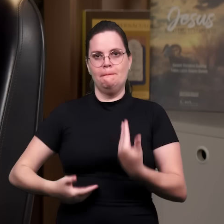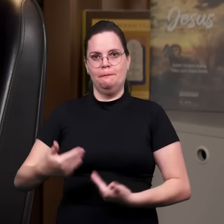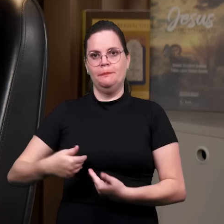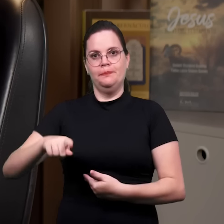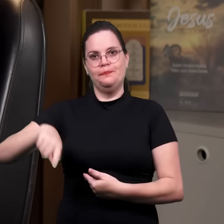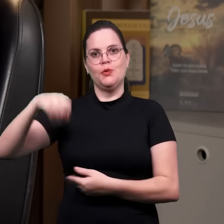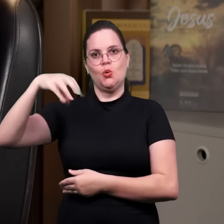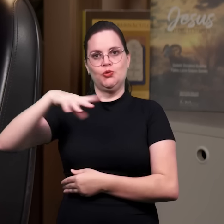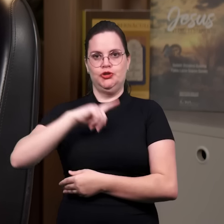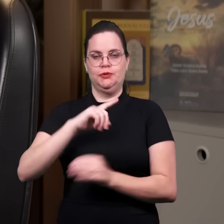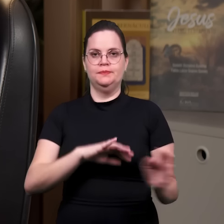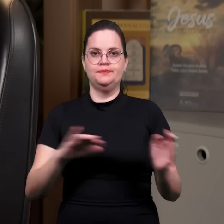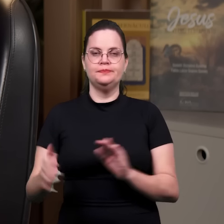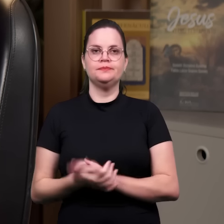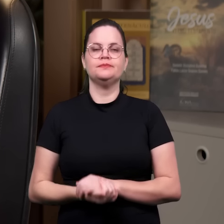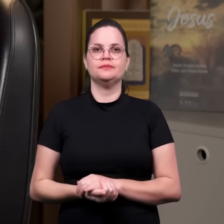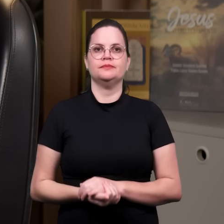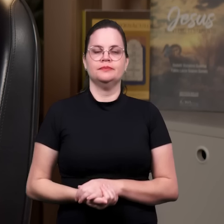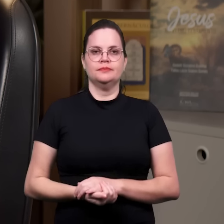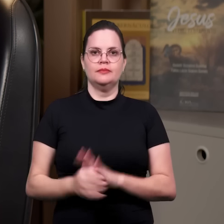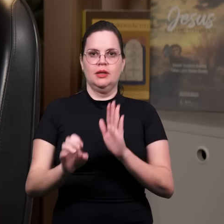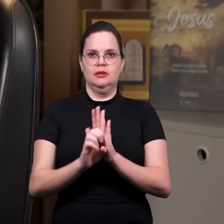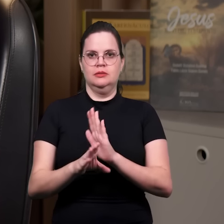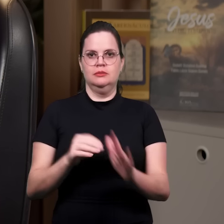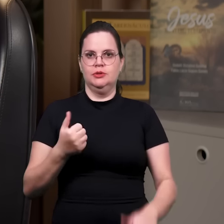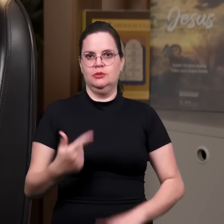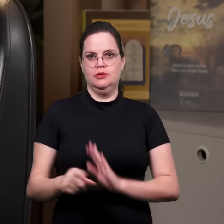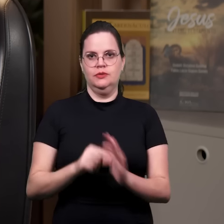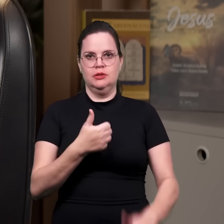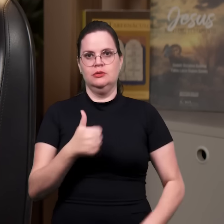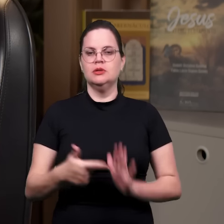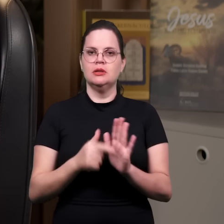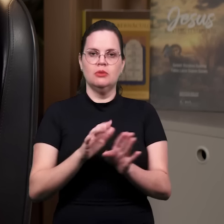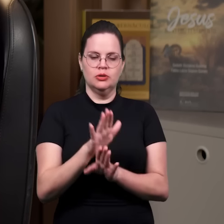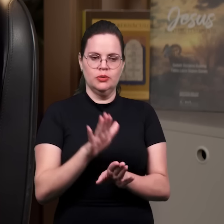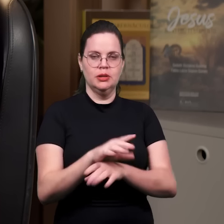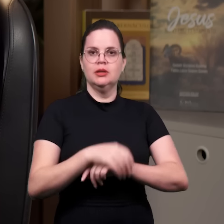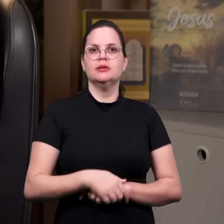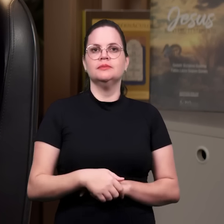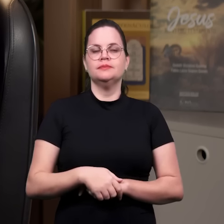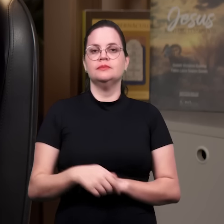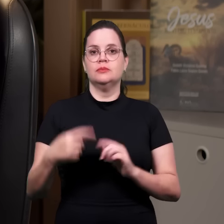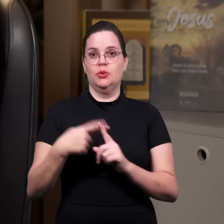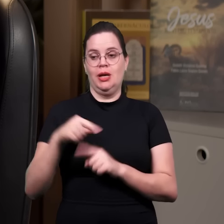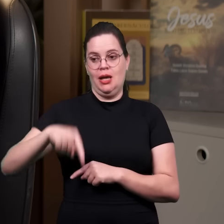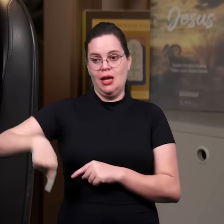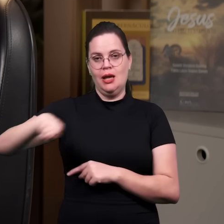Israel no livro de Êxodo, capítulo 12, verso 11, né? Naquele momento de trevas, naquele